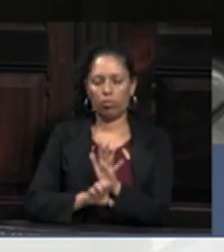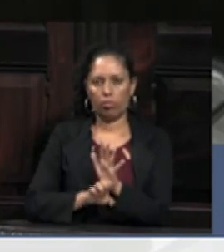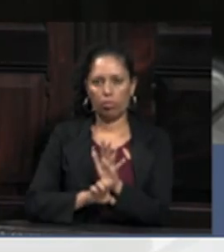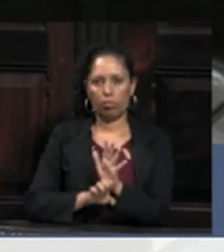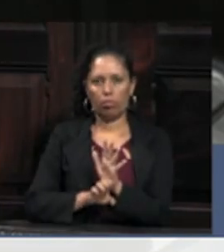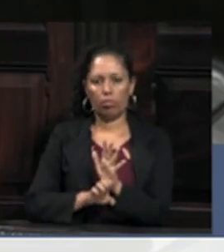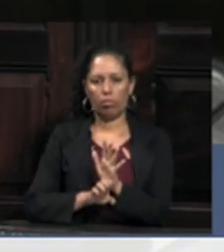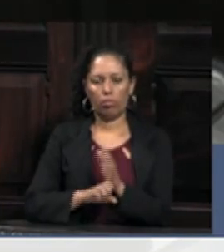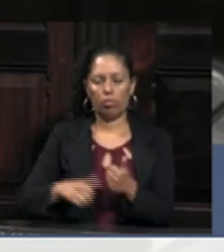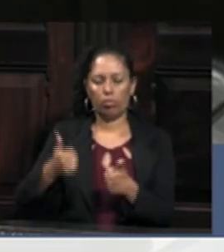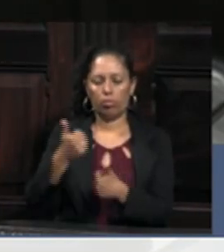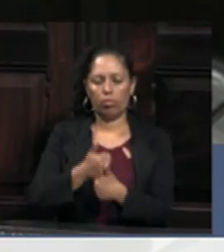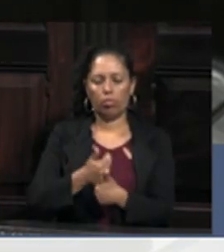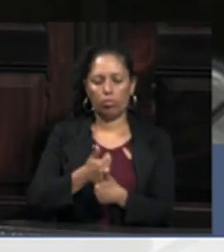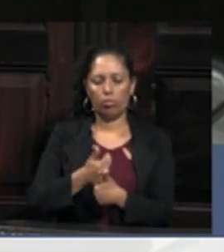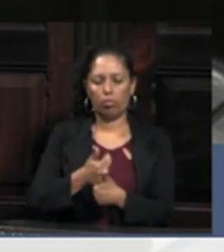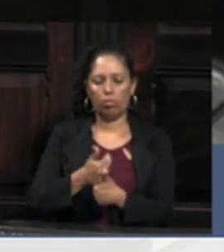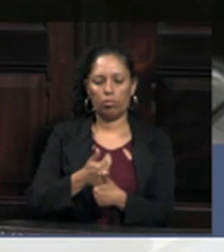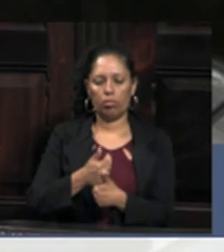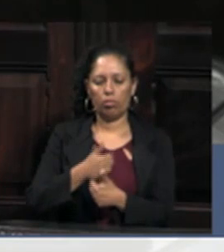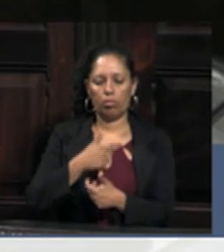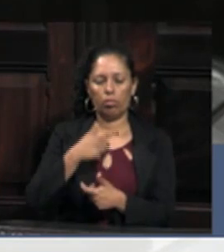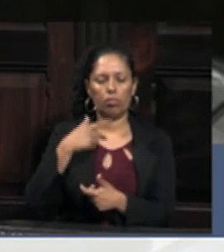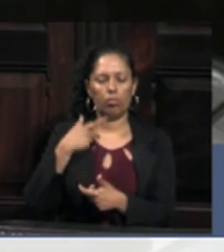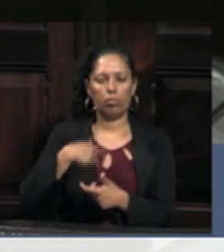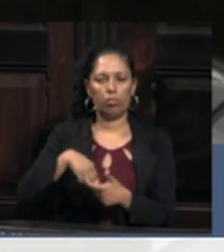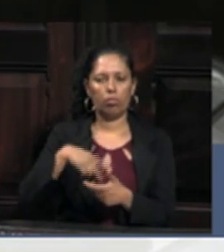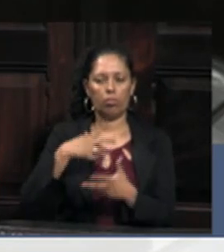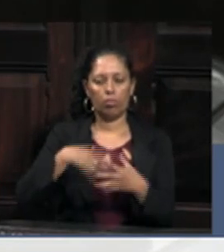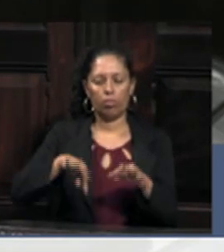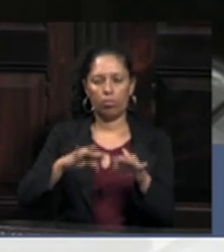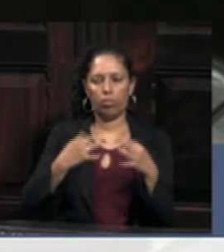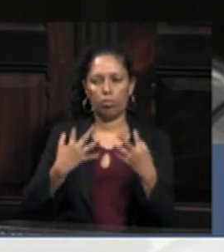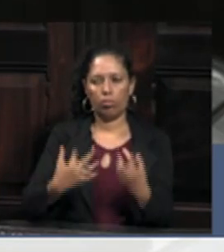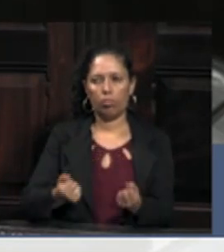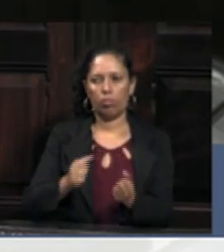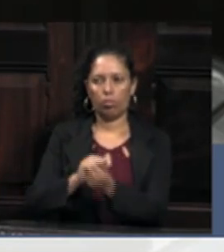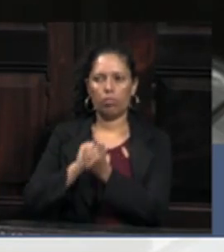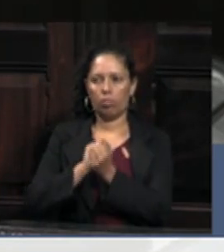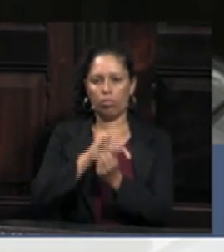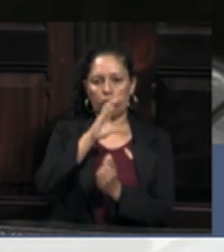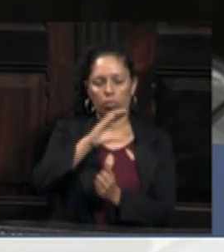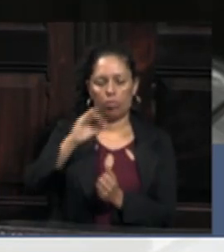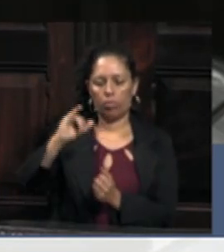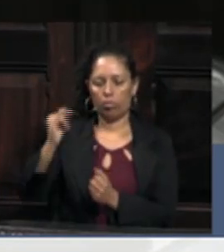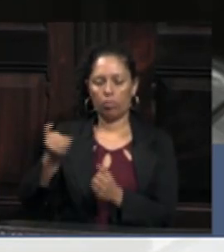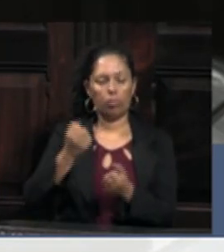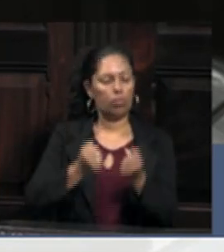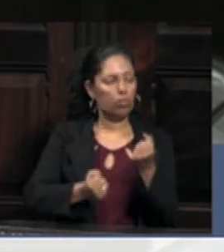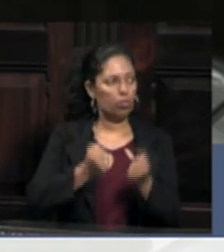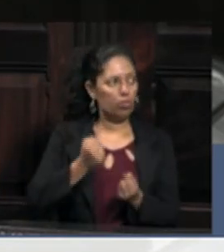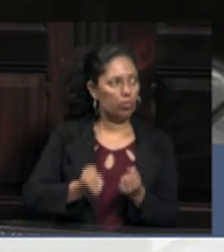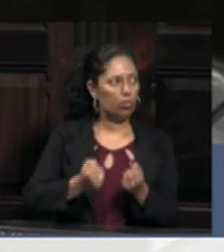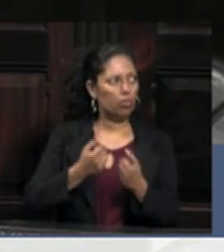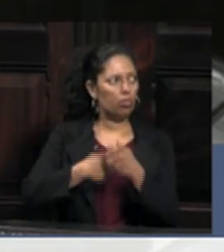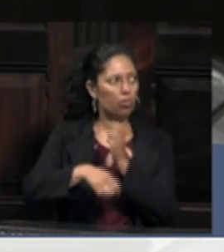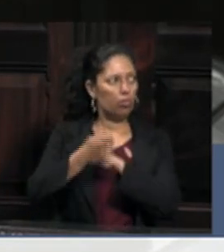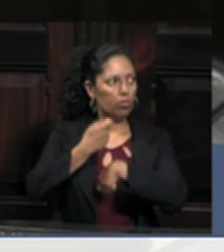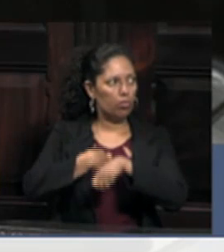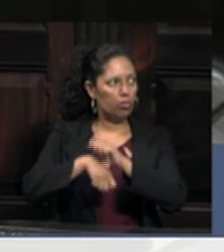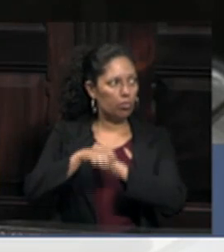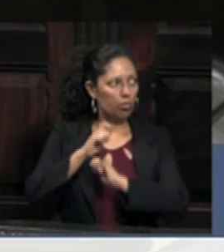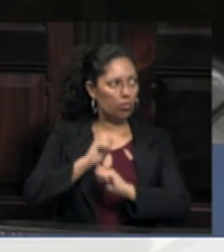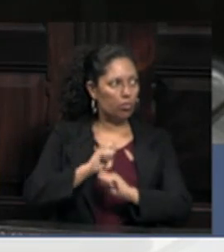concluídas por substitutivo. Defesa do Direito da Mulher, favorável com substitutivo da CCJ. De transporte, favorável. Economia, Indústria e Comércio,